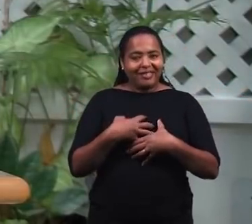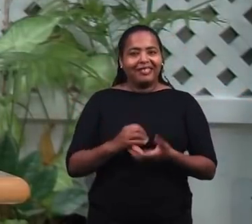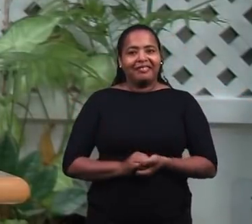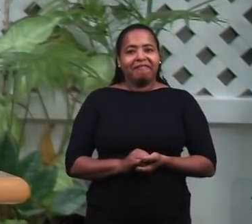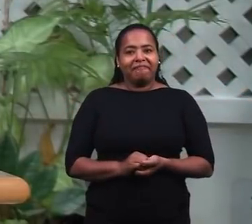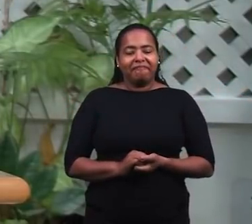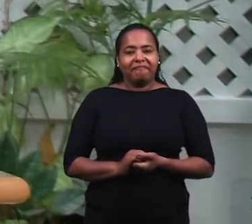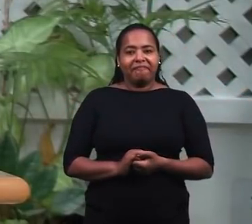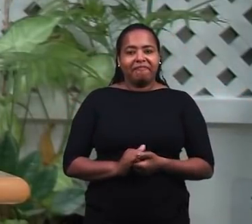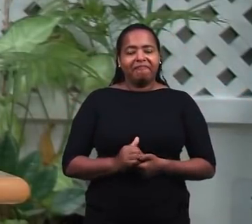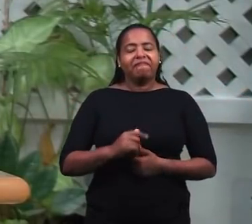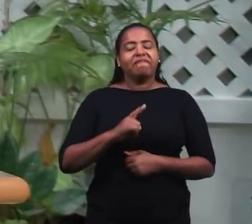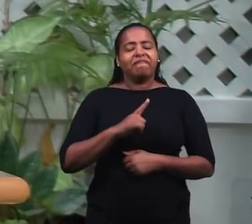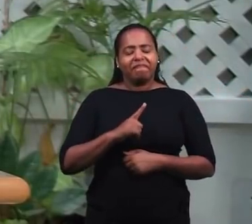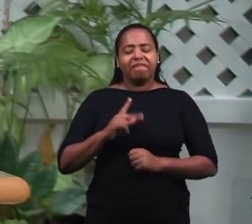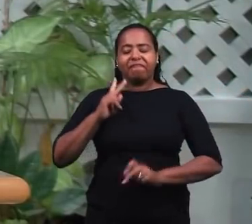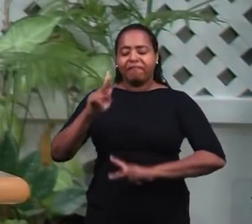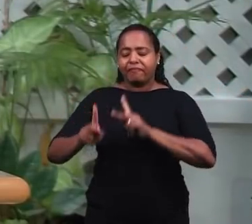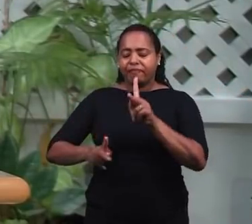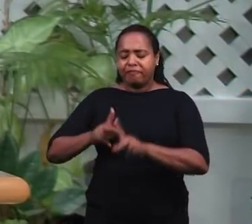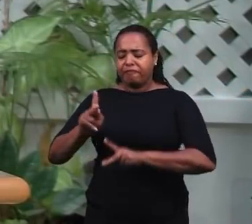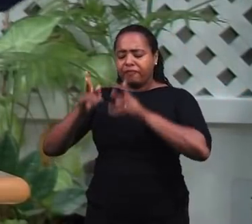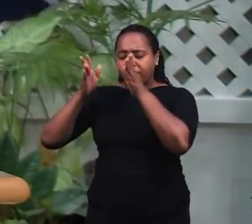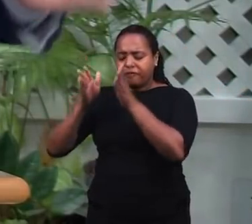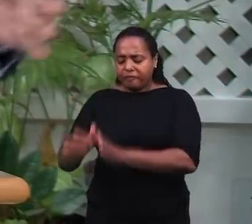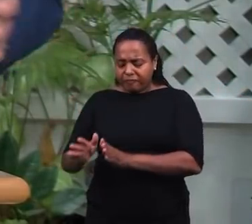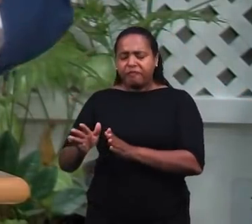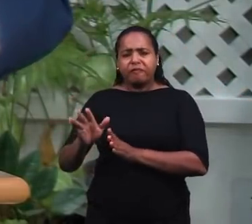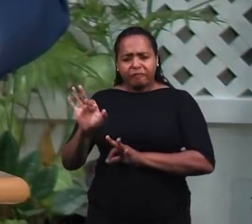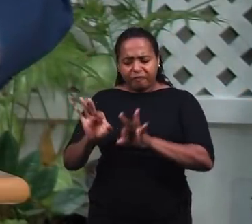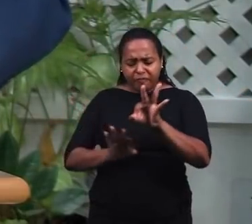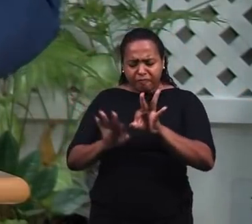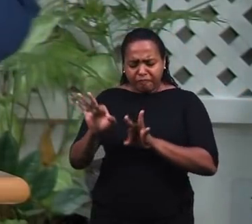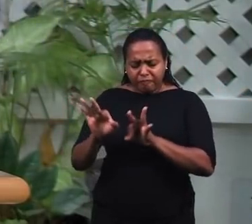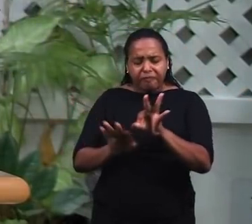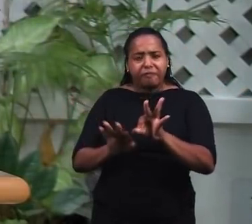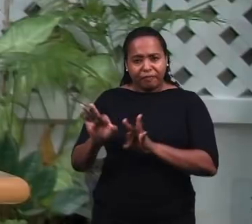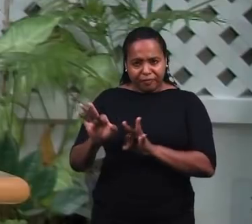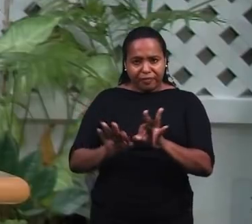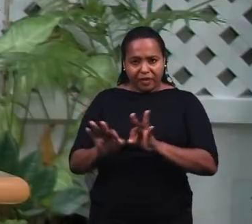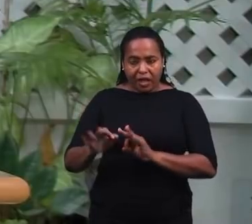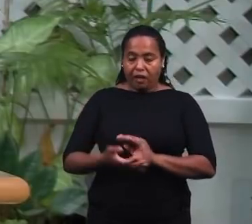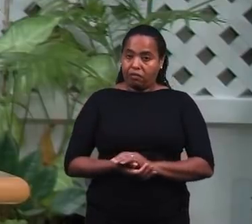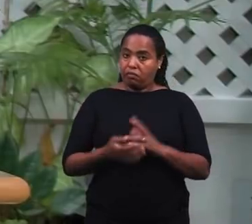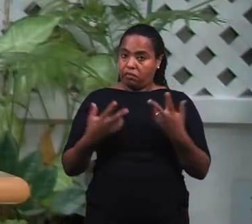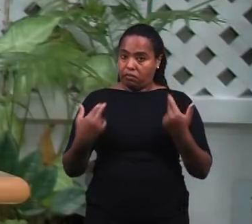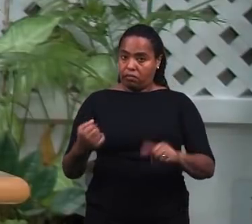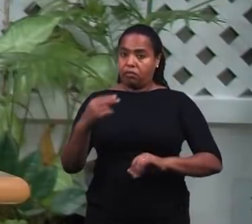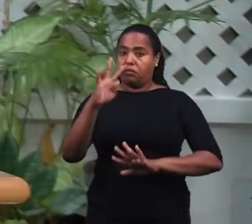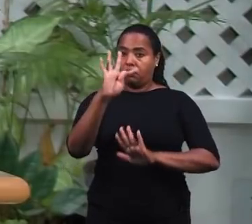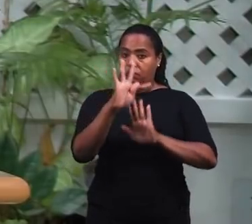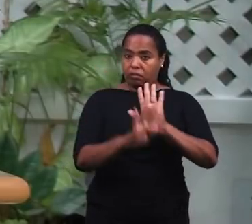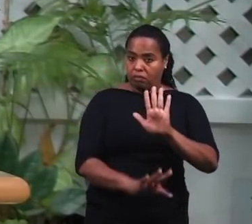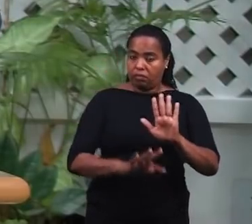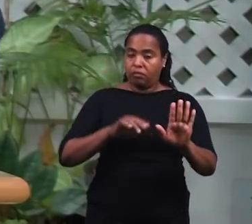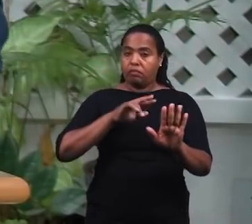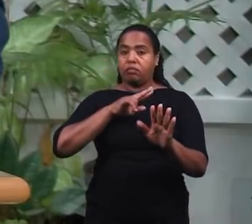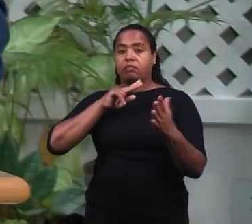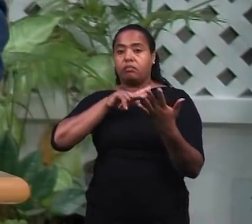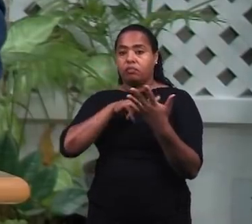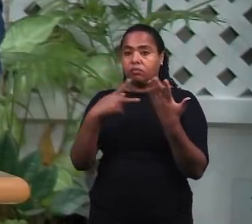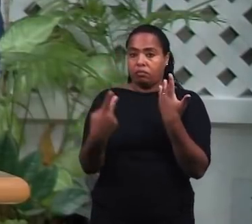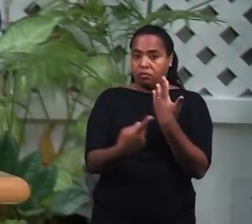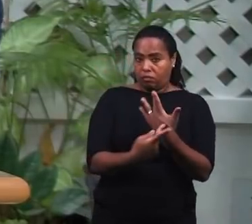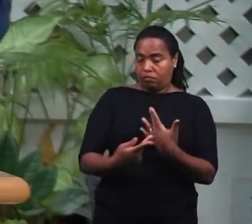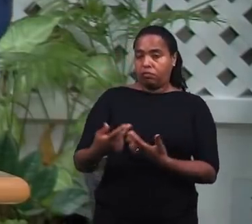Há uma igreja que está sendo preparada. É como diz o texto da parábola das